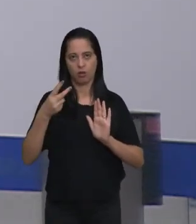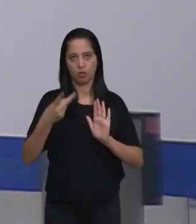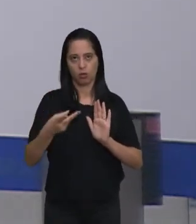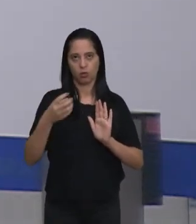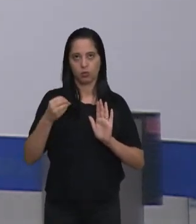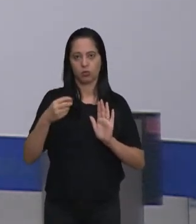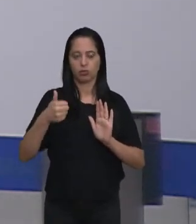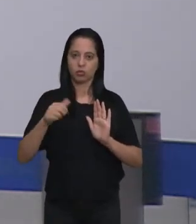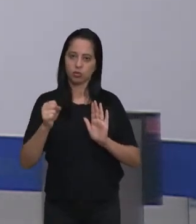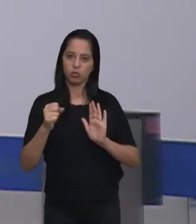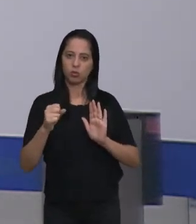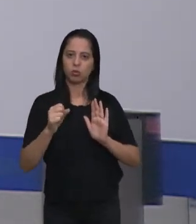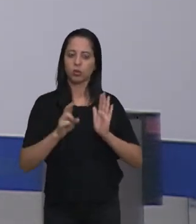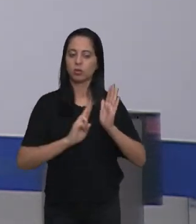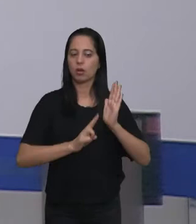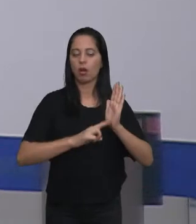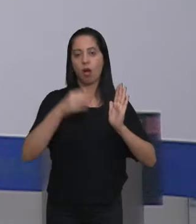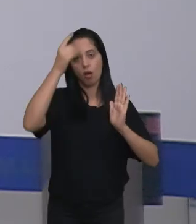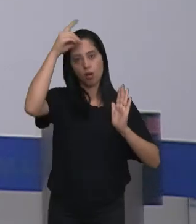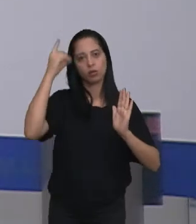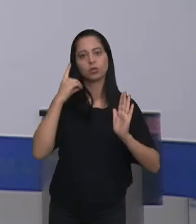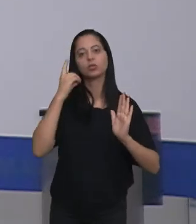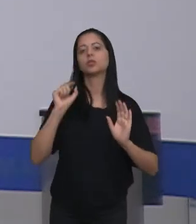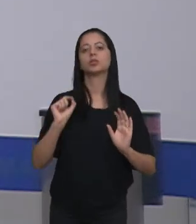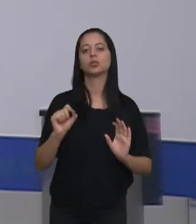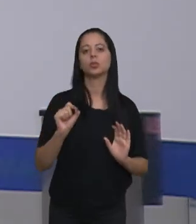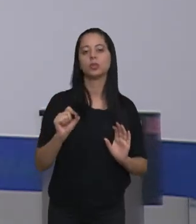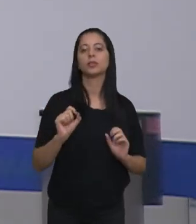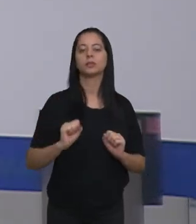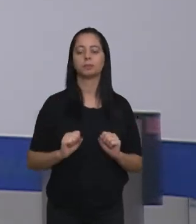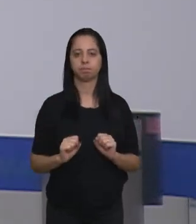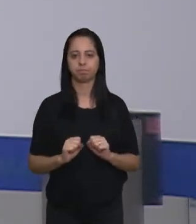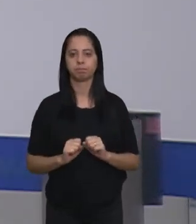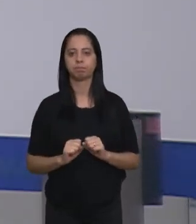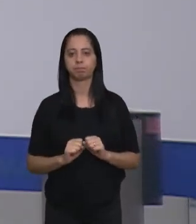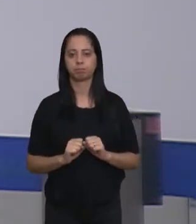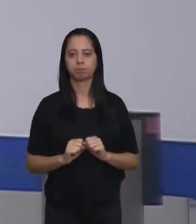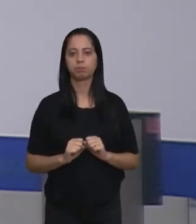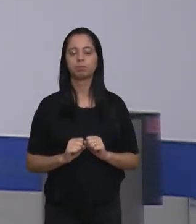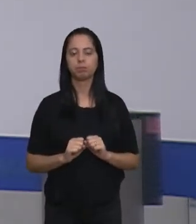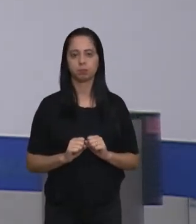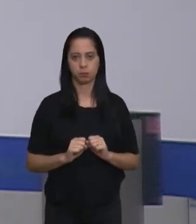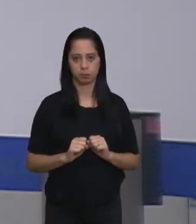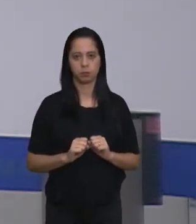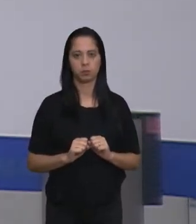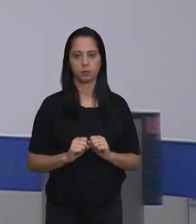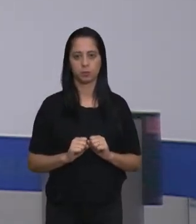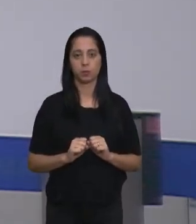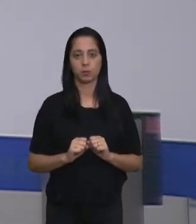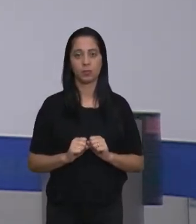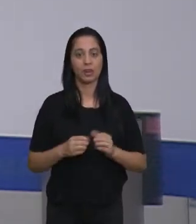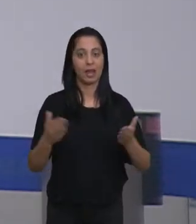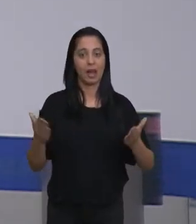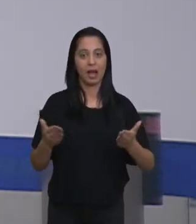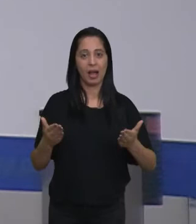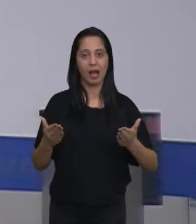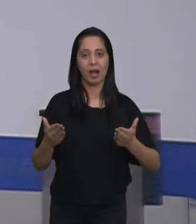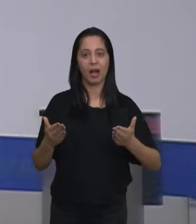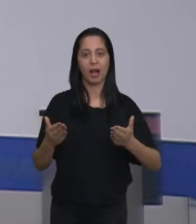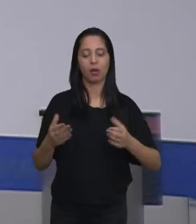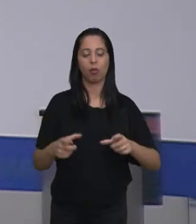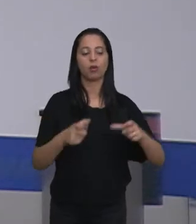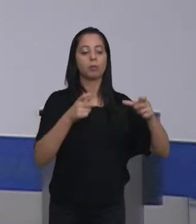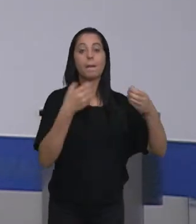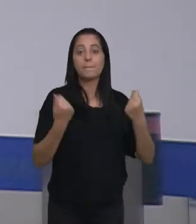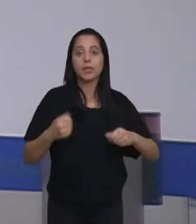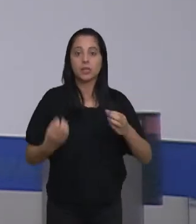96/2018, de autoria da vereadora Dulce Rita. Dispõe sobre a obrigatoriedade da instalação de pontos de coletas